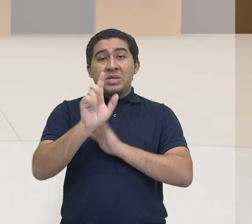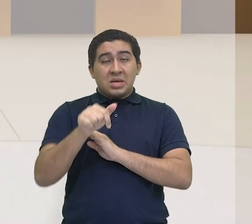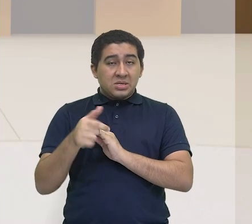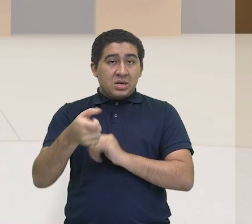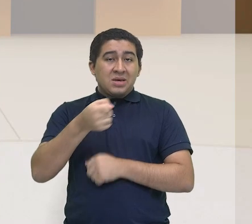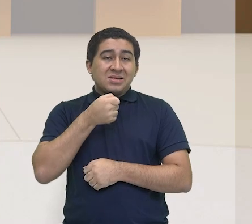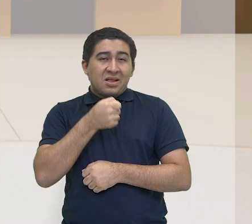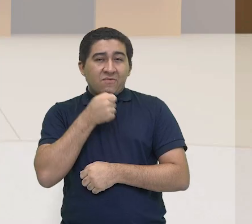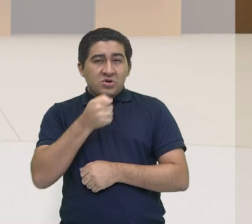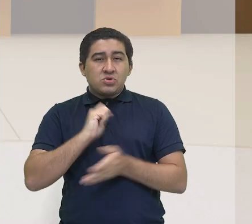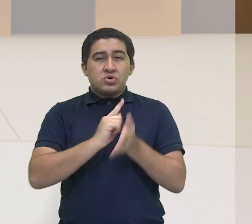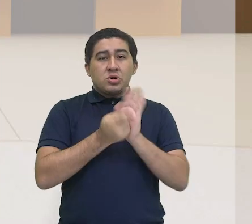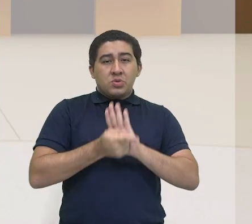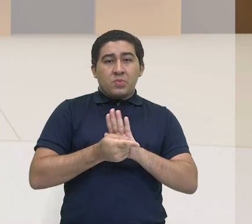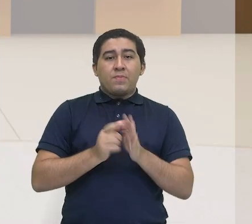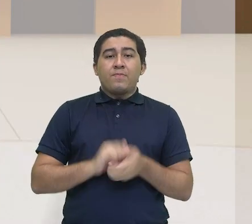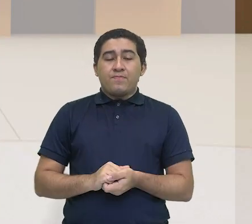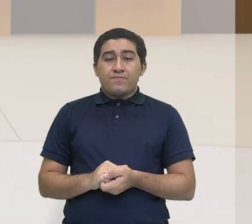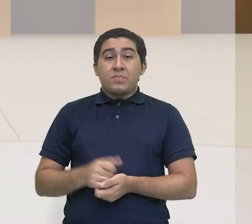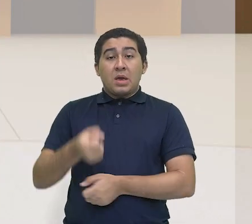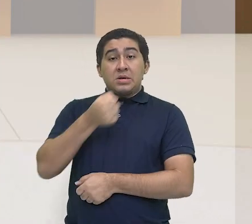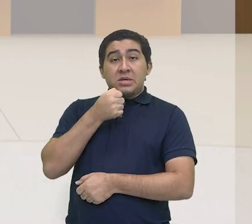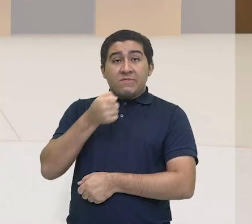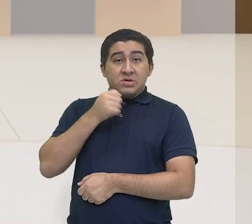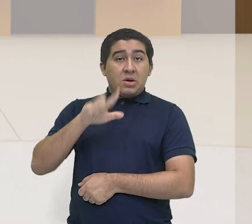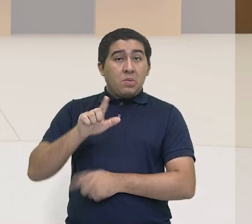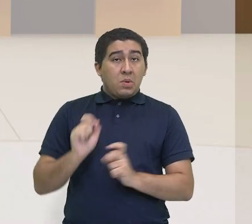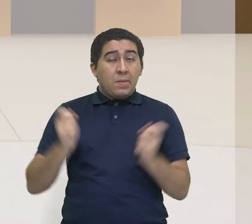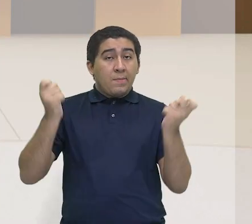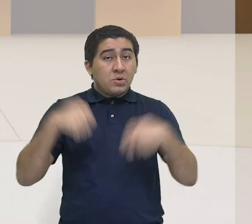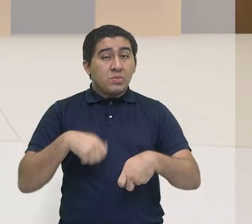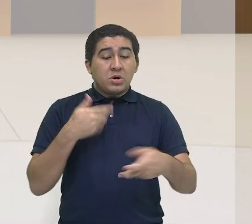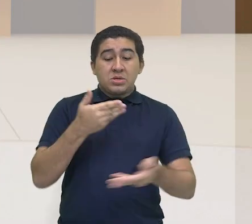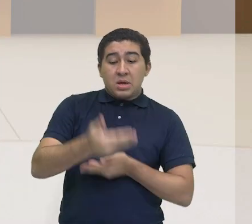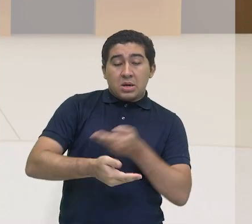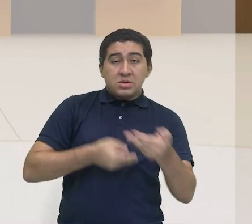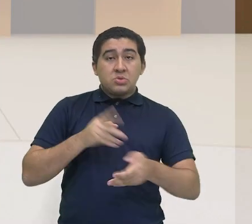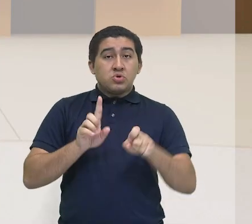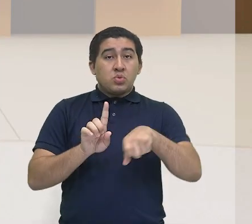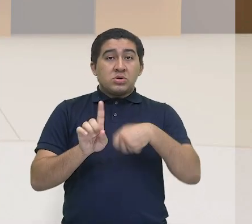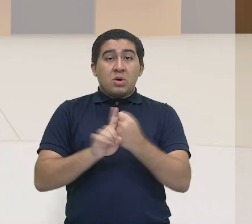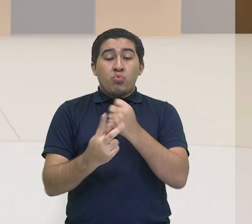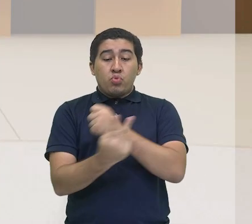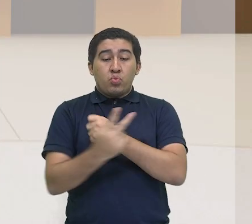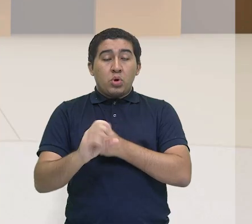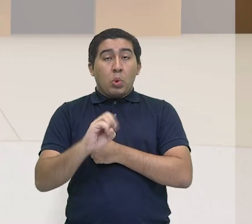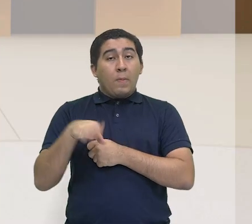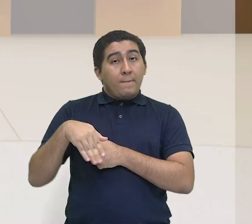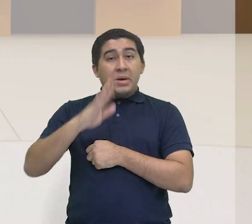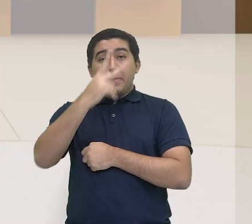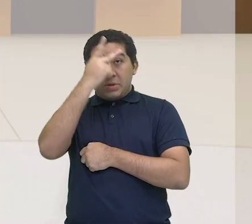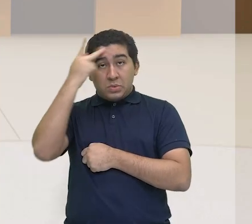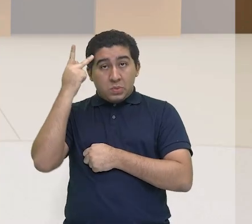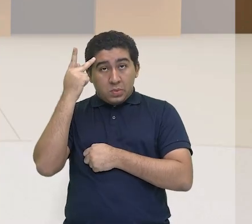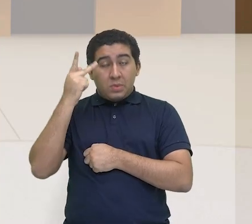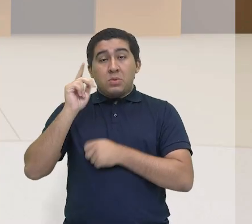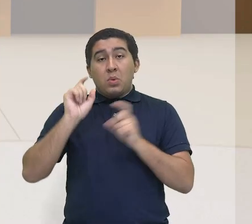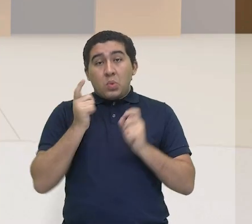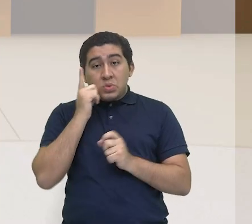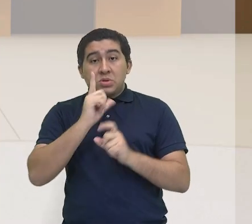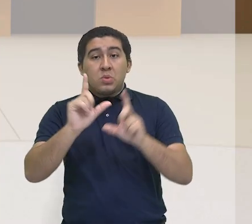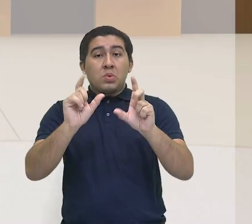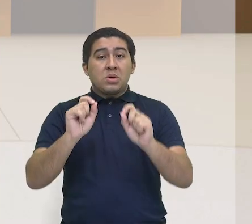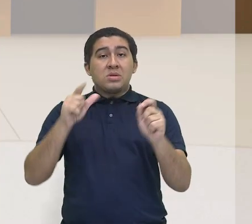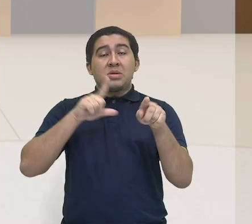entrevista, que diz assim: a entrevista é uma forma de interação social entre duas ou mais pessoas para obter